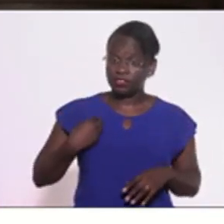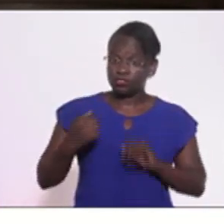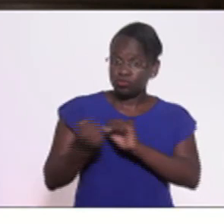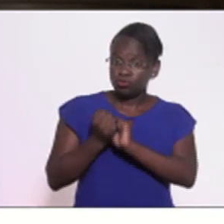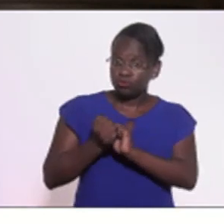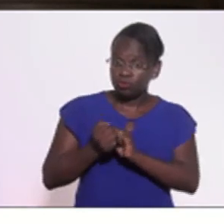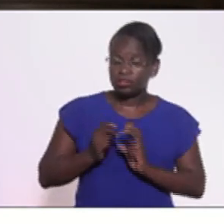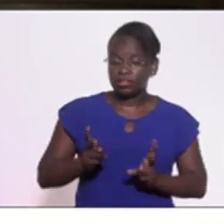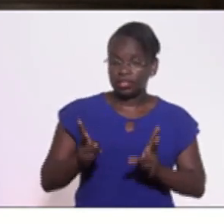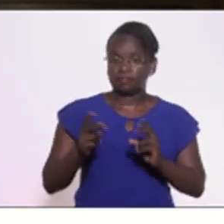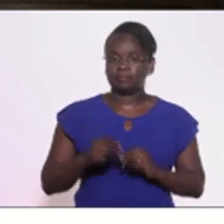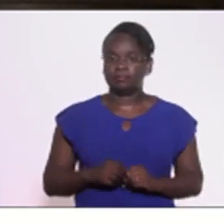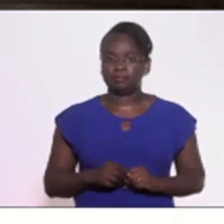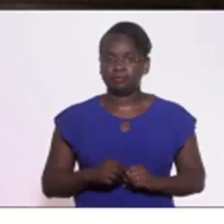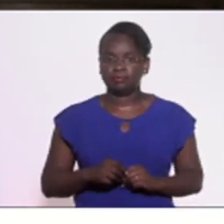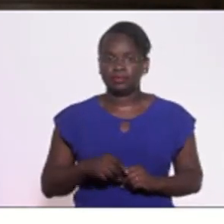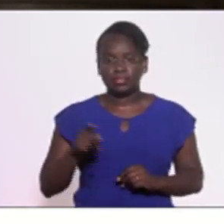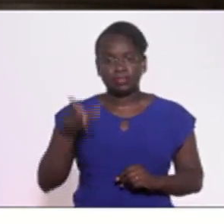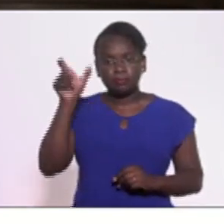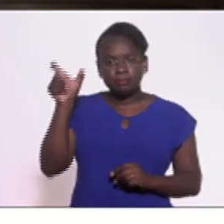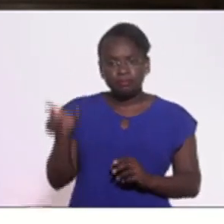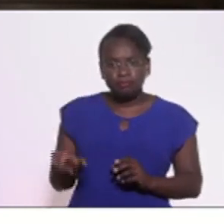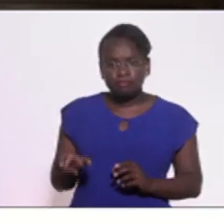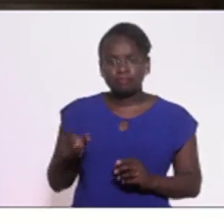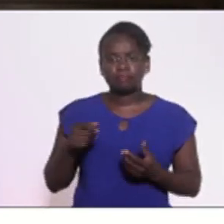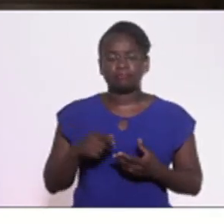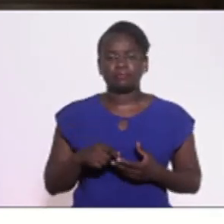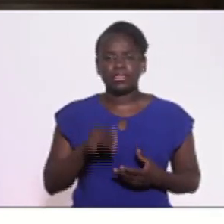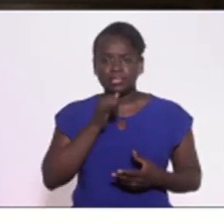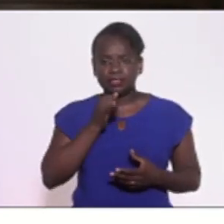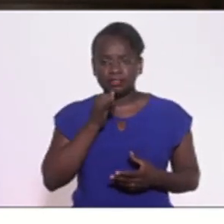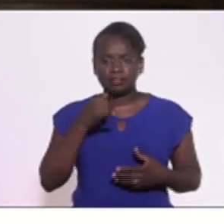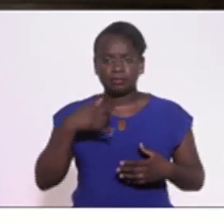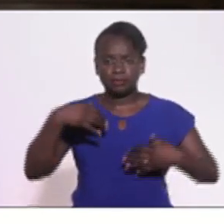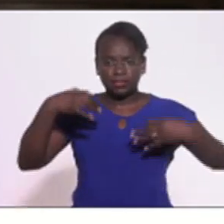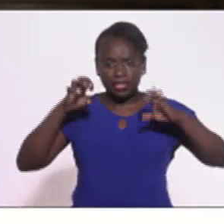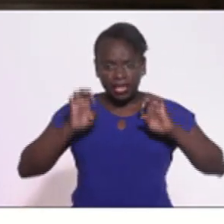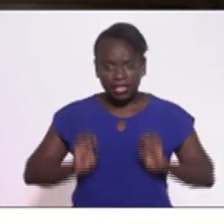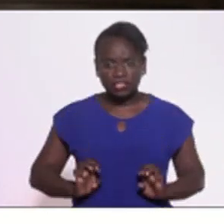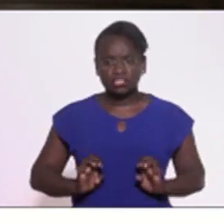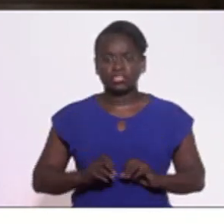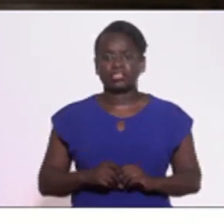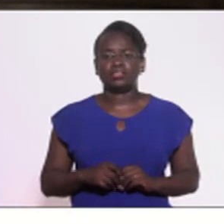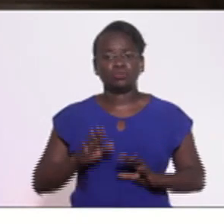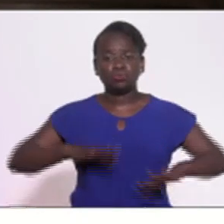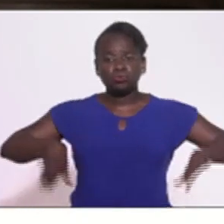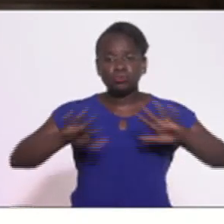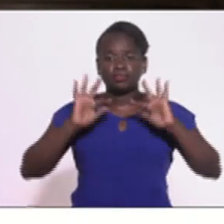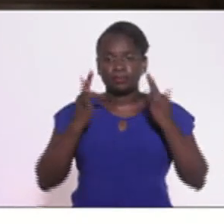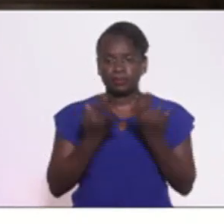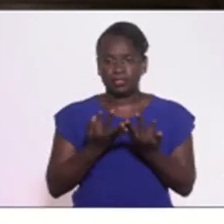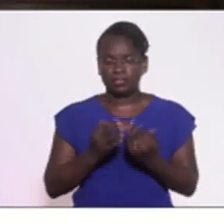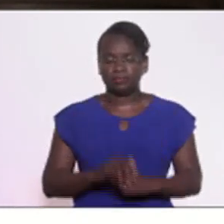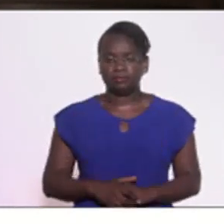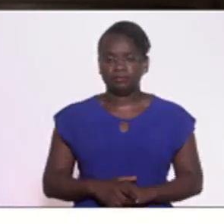por perto. Você é um modelo, um exemplo de ética para toda a nossa